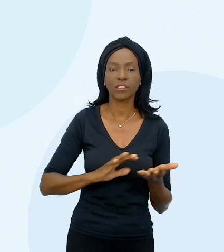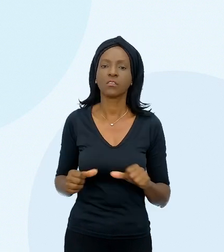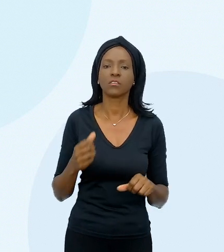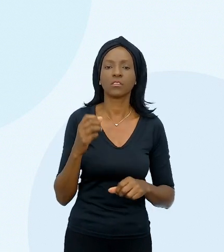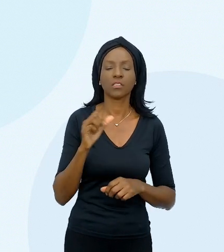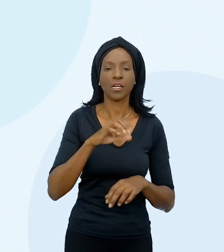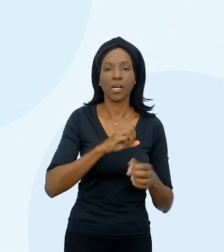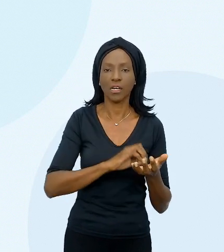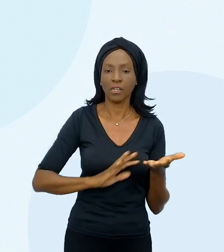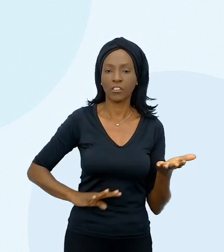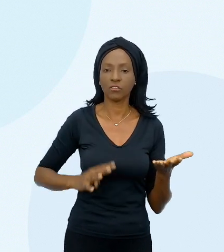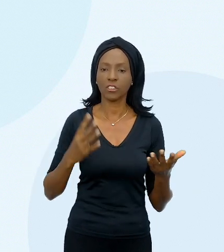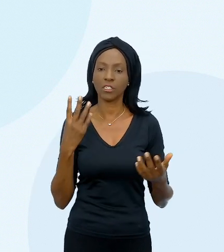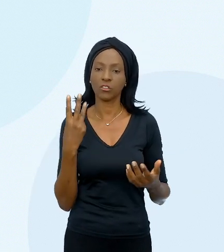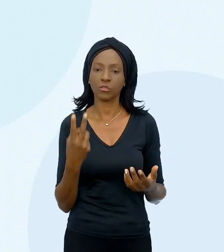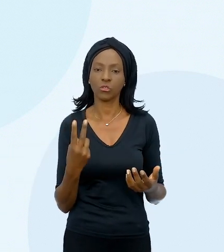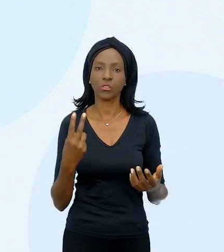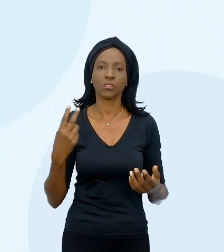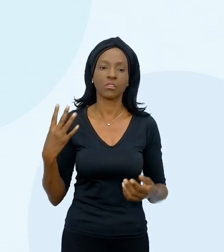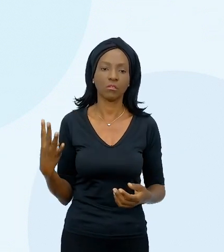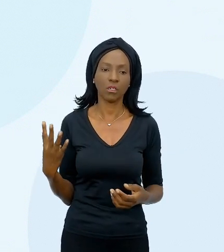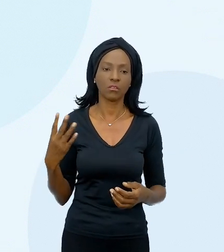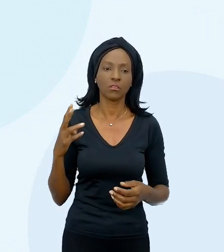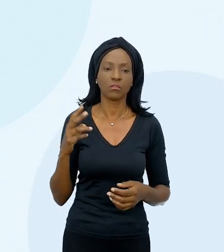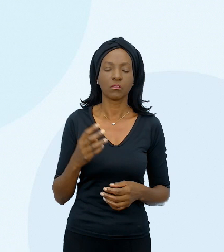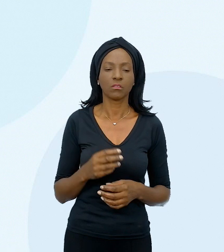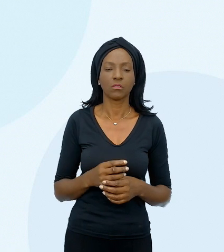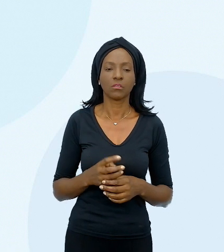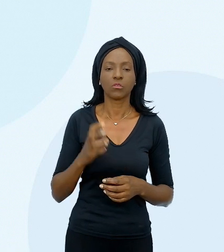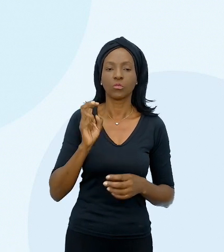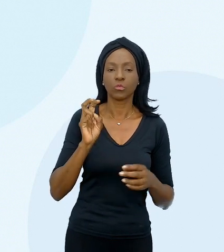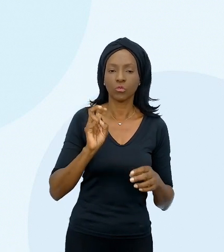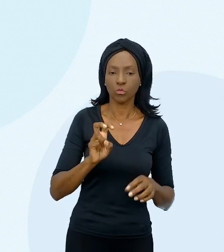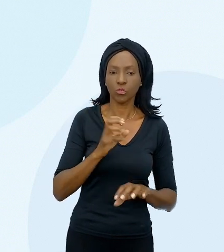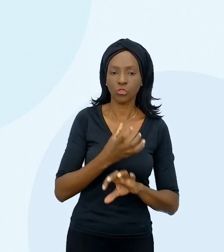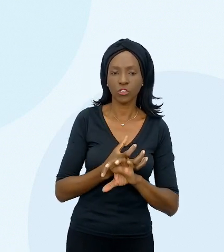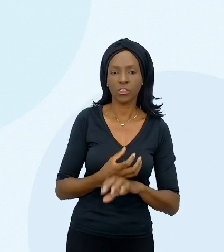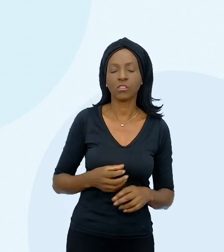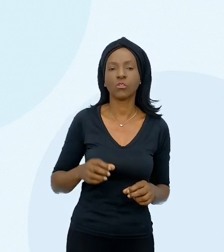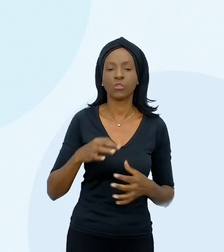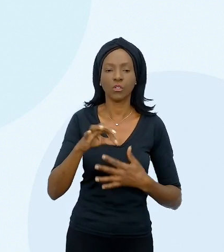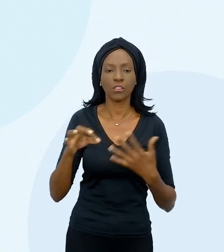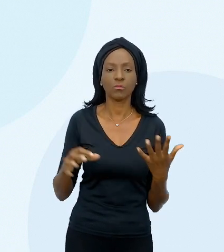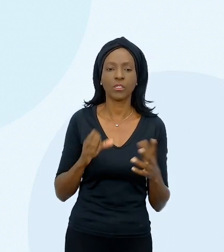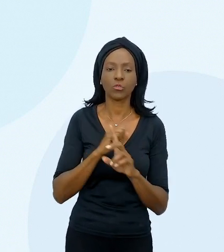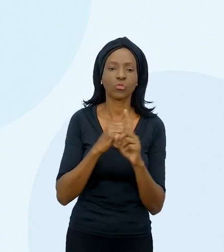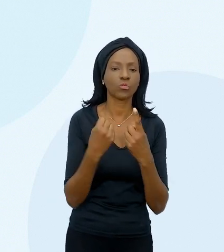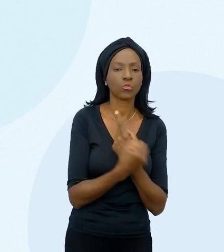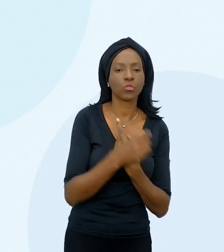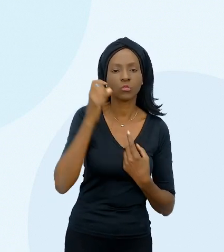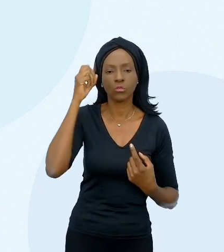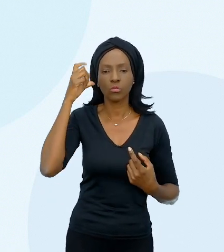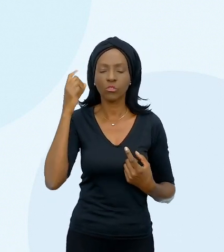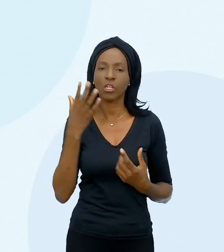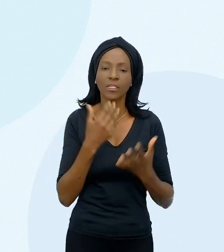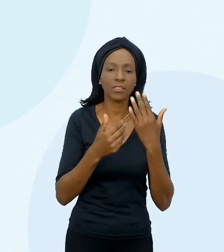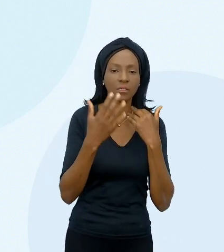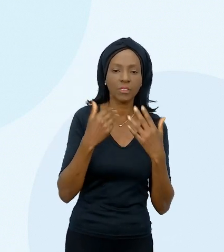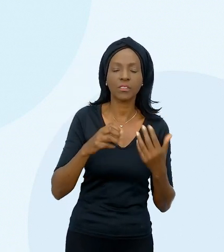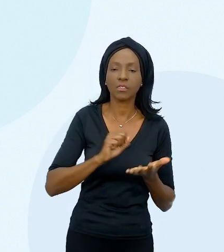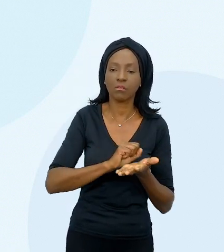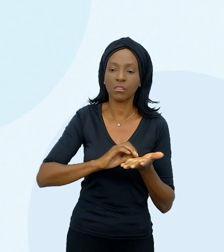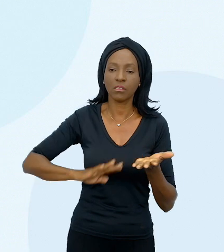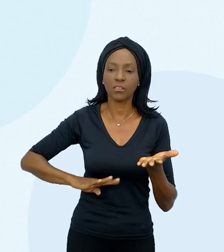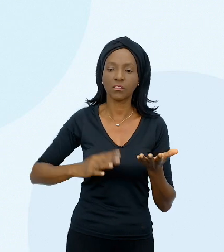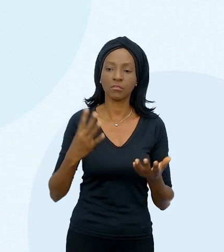No componente 5, aspectos socioculturais da alimentação, que está na atividade 4. E aí, por exemplo, vale